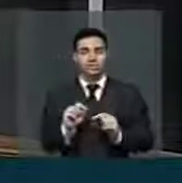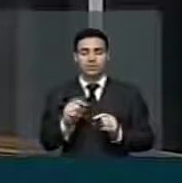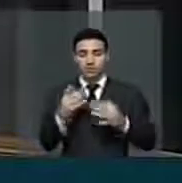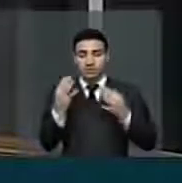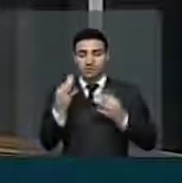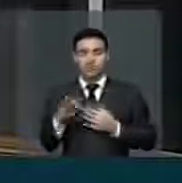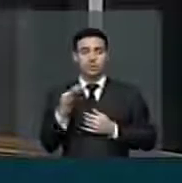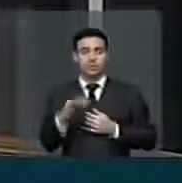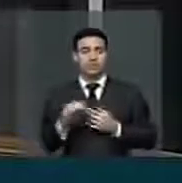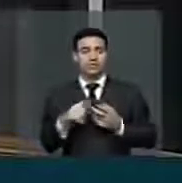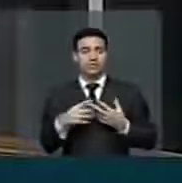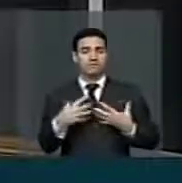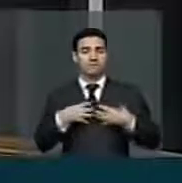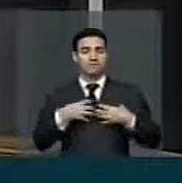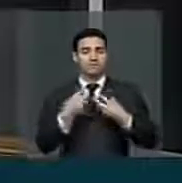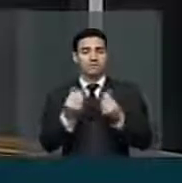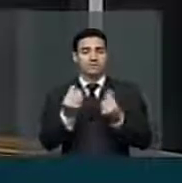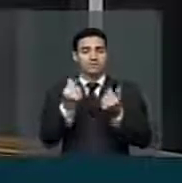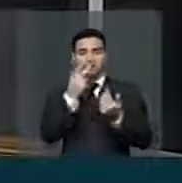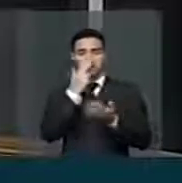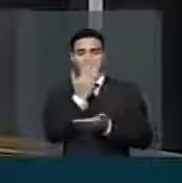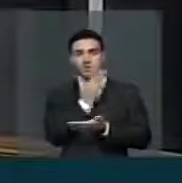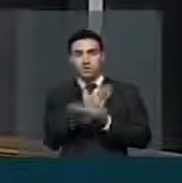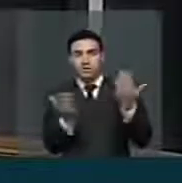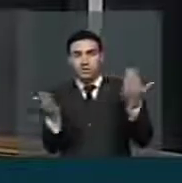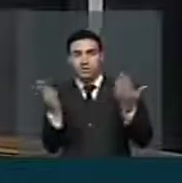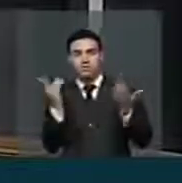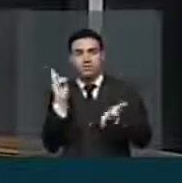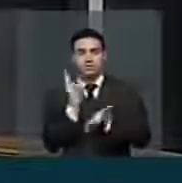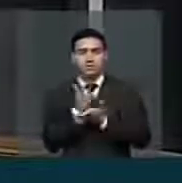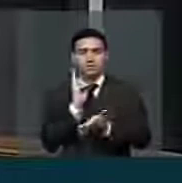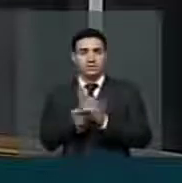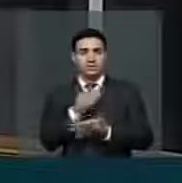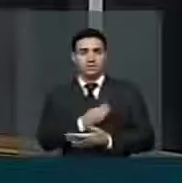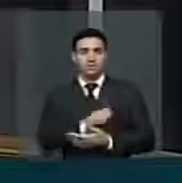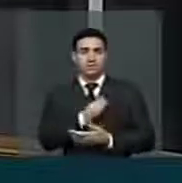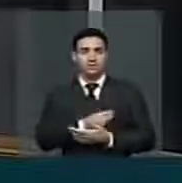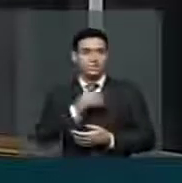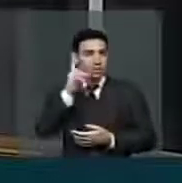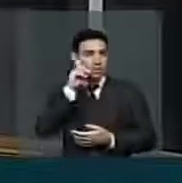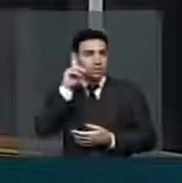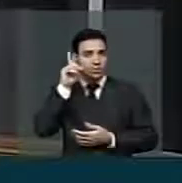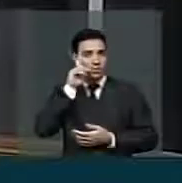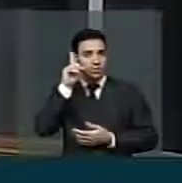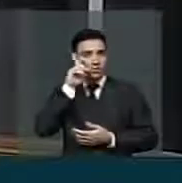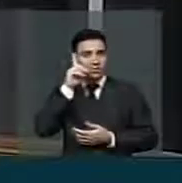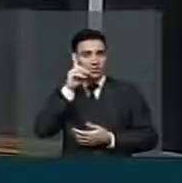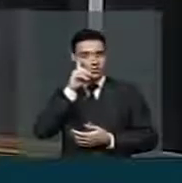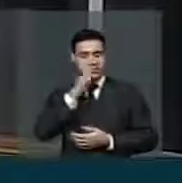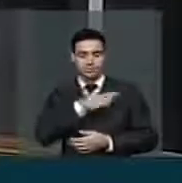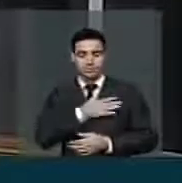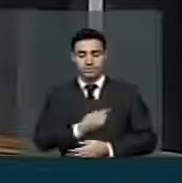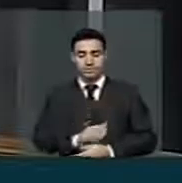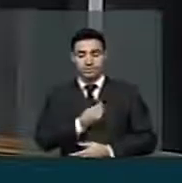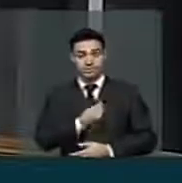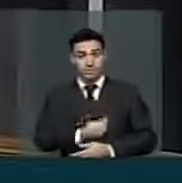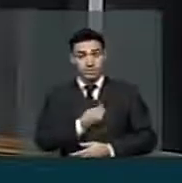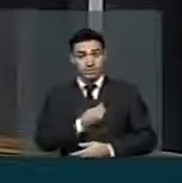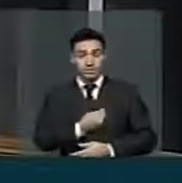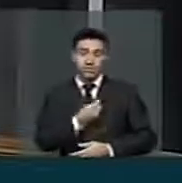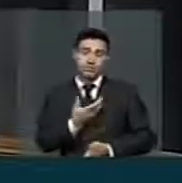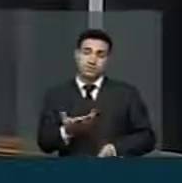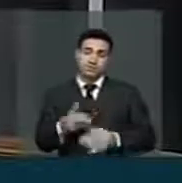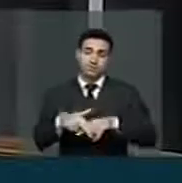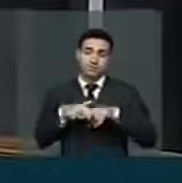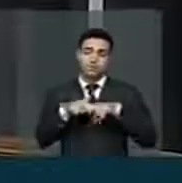dor, essa sensação de perda, que sempre se faz presente todos os dias da minha vida, que faço um